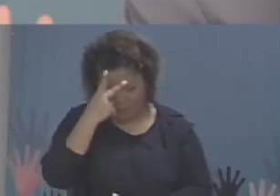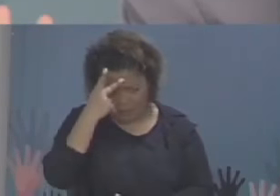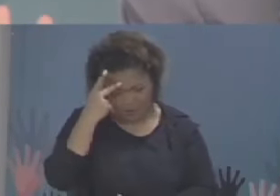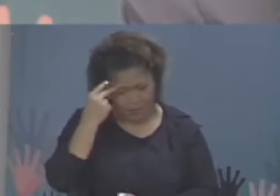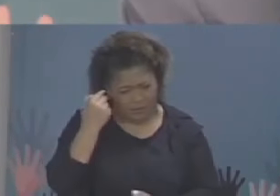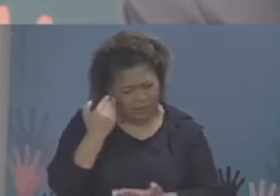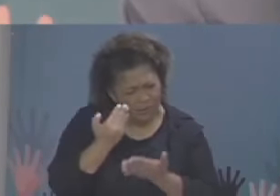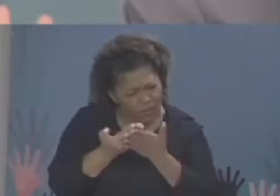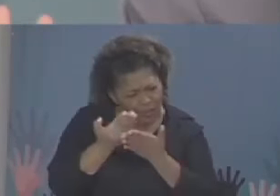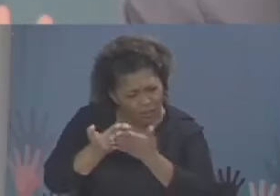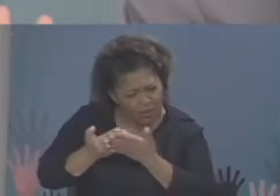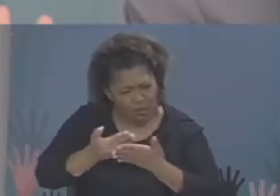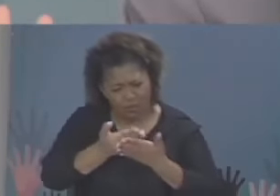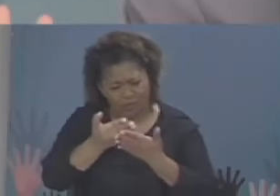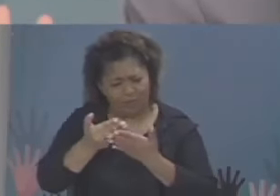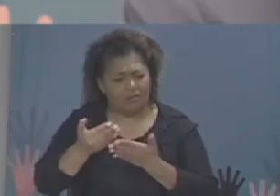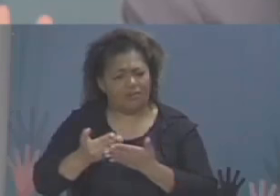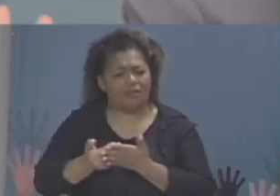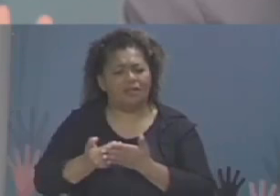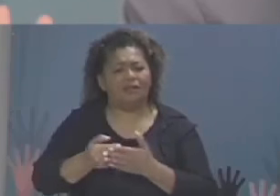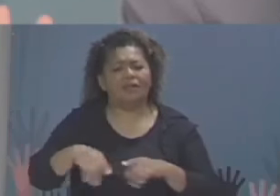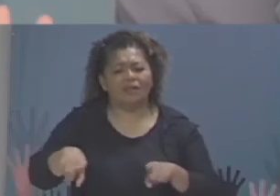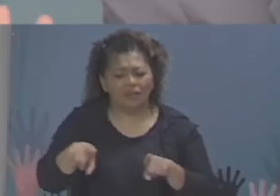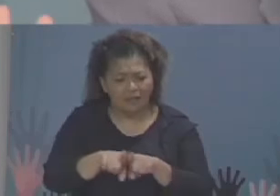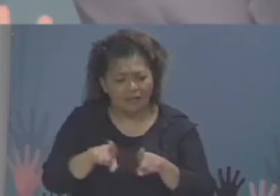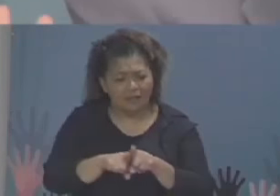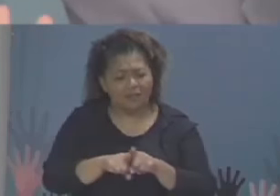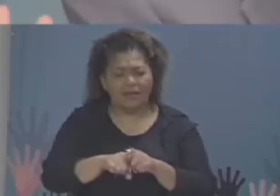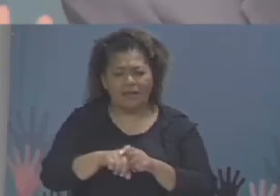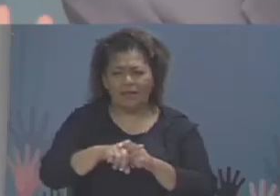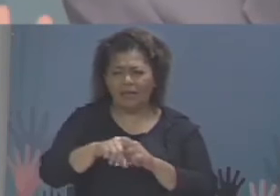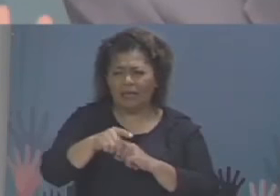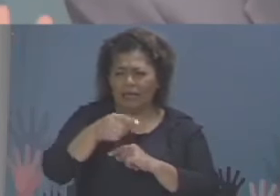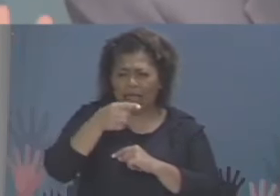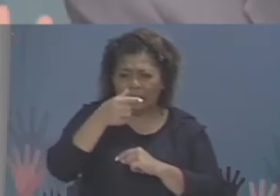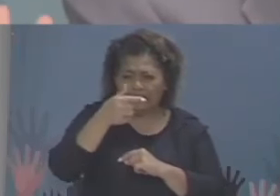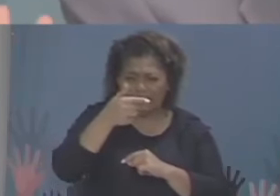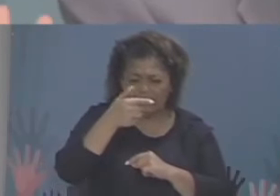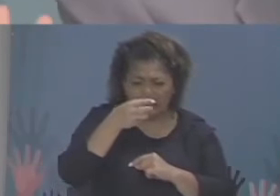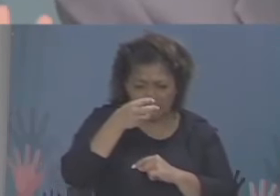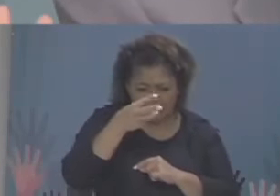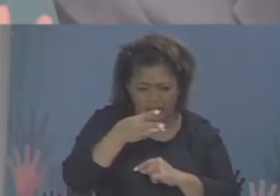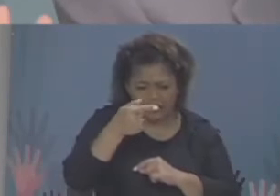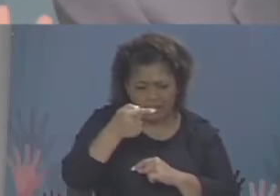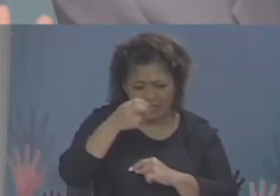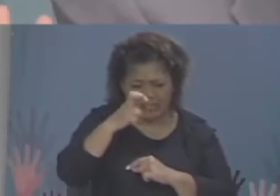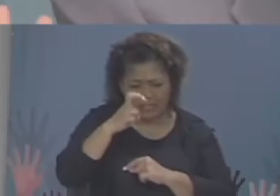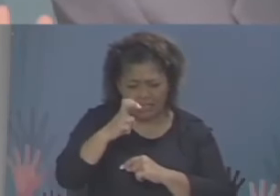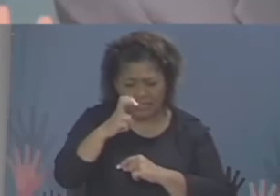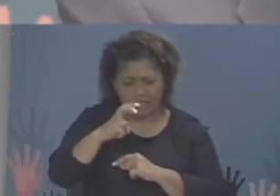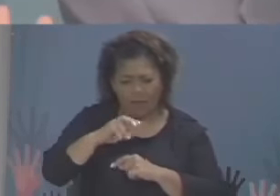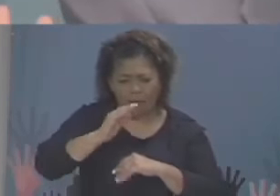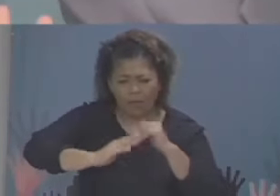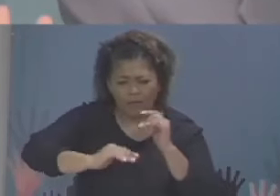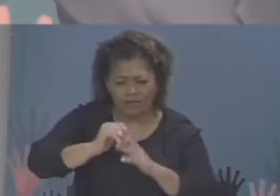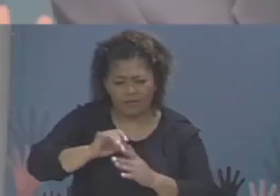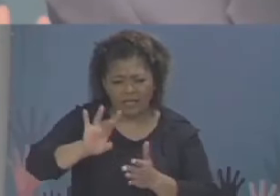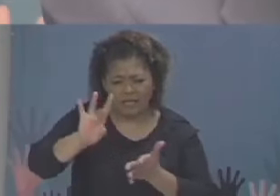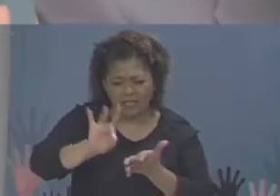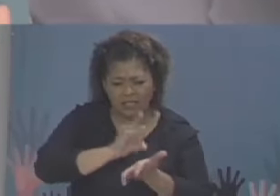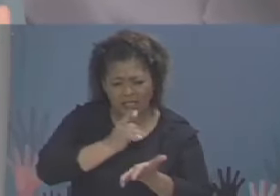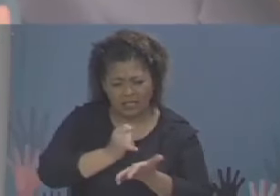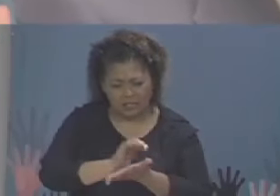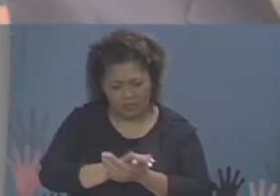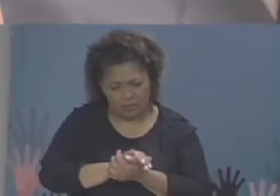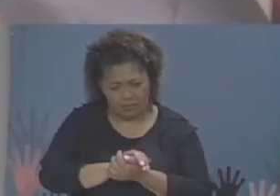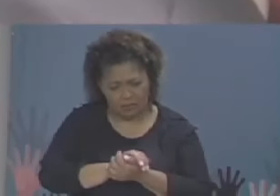volta de profissionais inscritos e ativos. Em 2020, nós seremos aproximadamente 400 mil